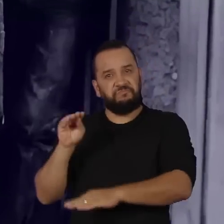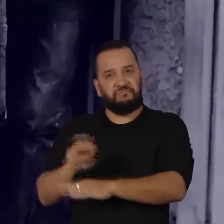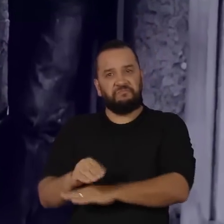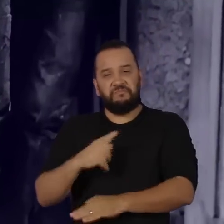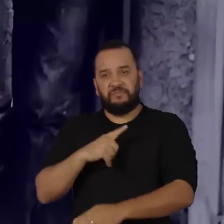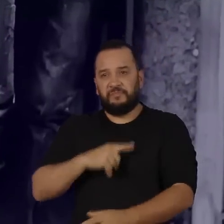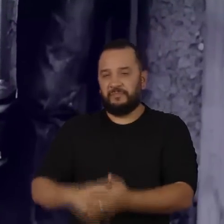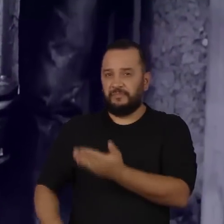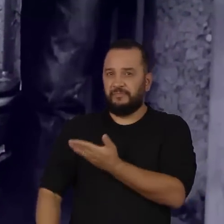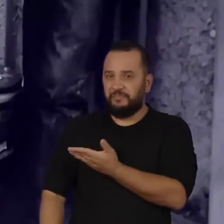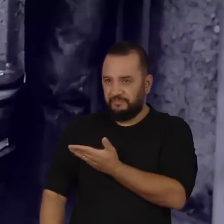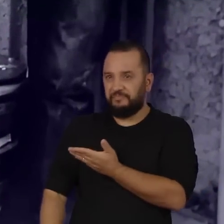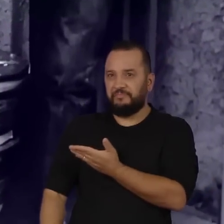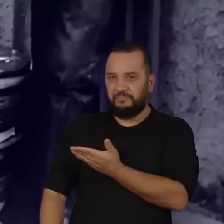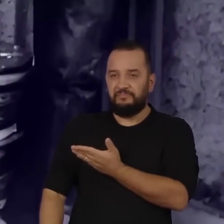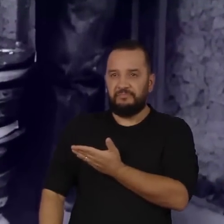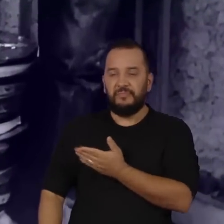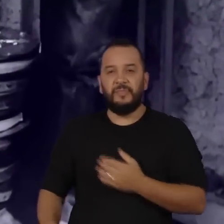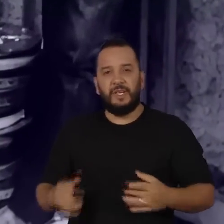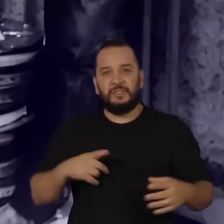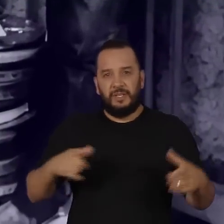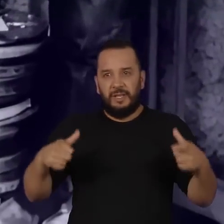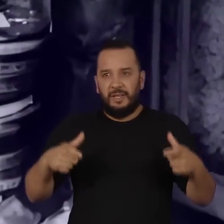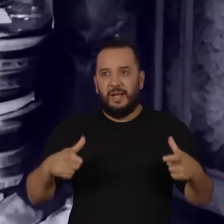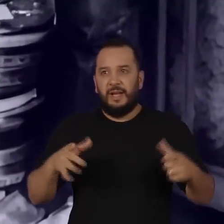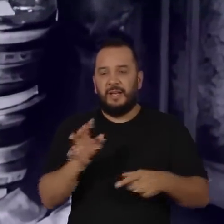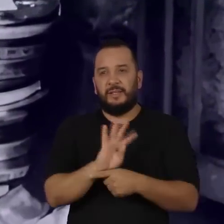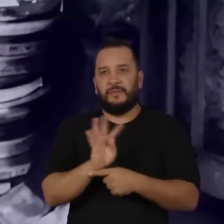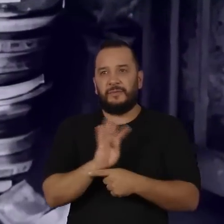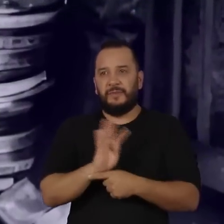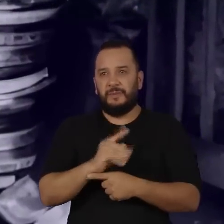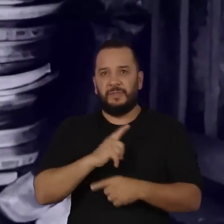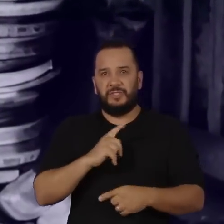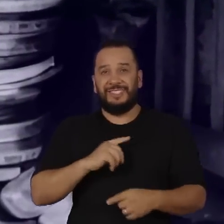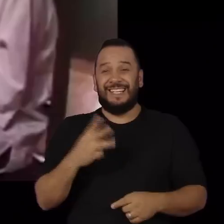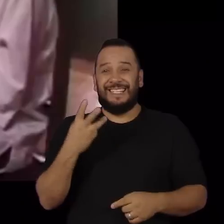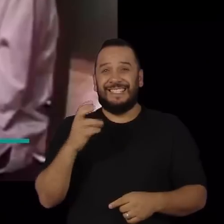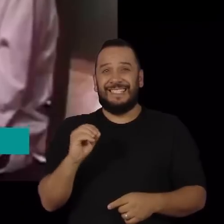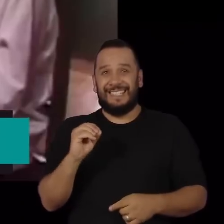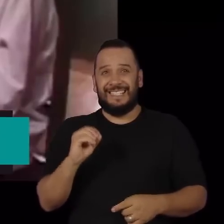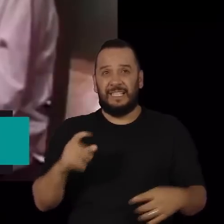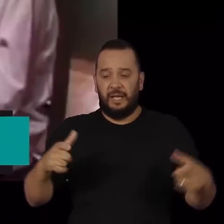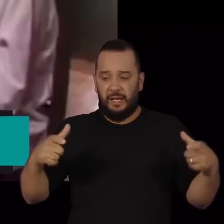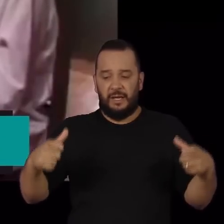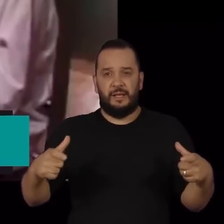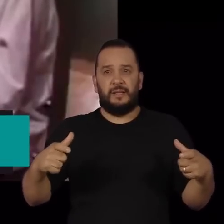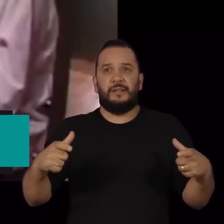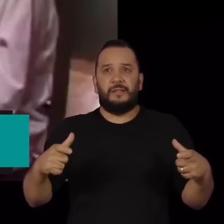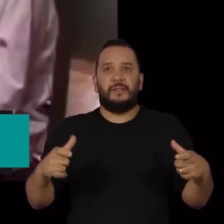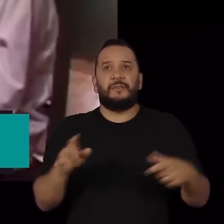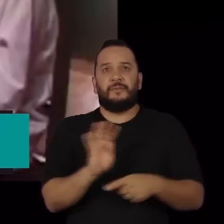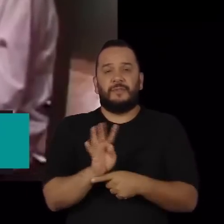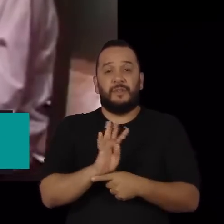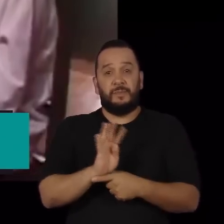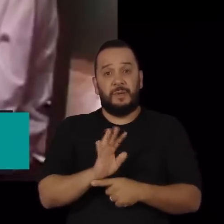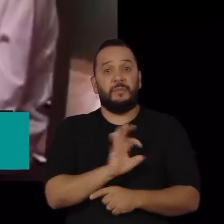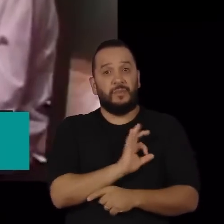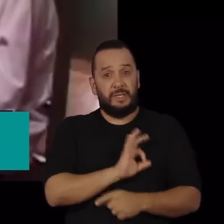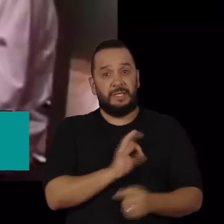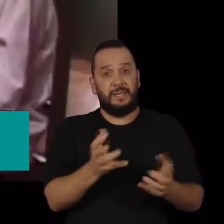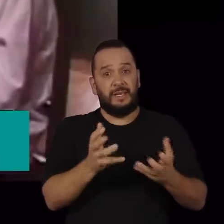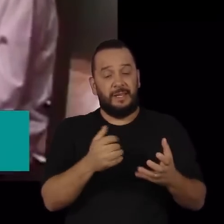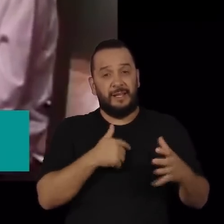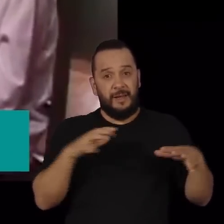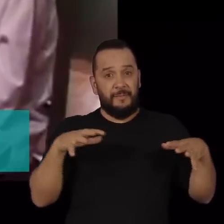Eram as latas do filme, né? Tinha umas 30 latas. E justamente o que a polícia queria era pegar alguma coisa